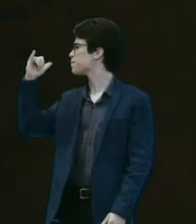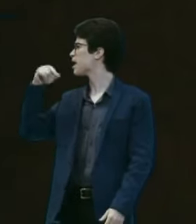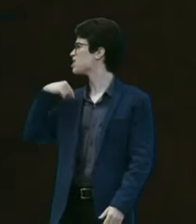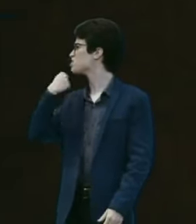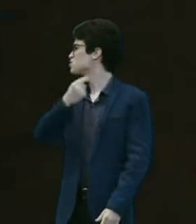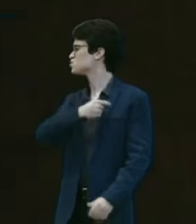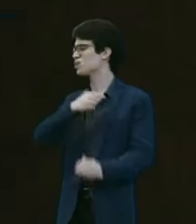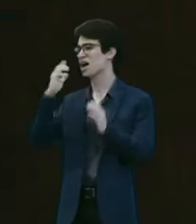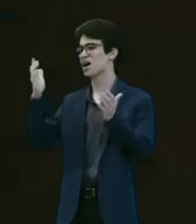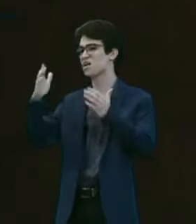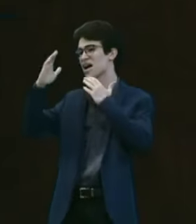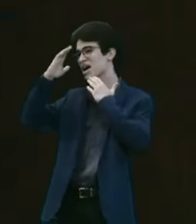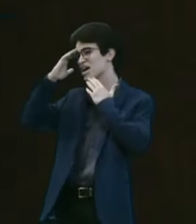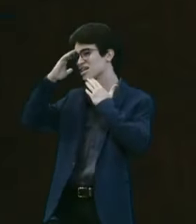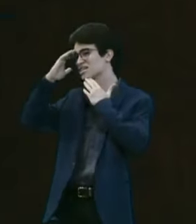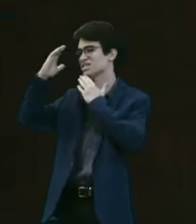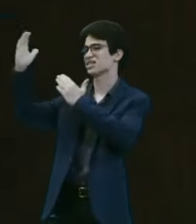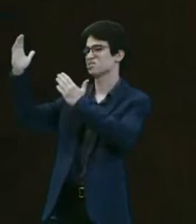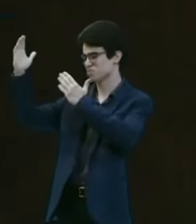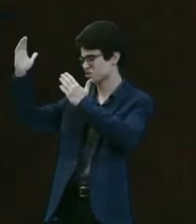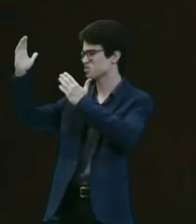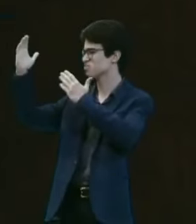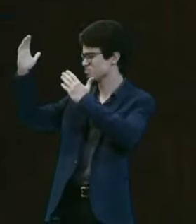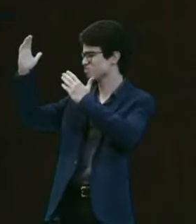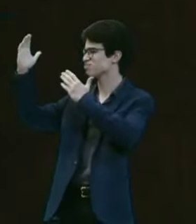damos graças,